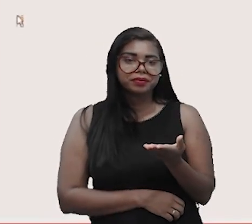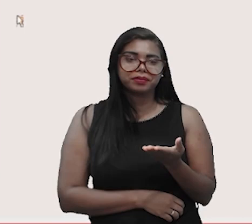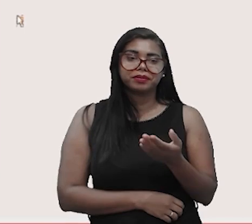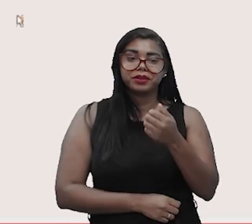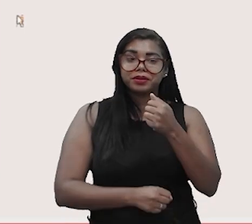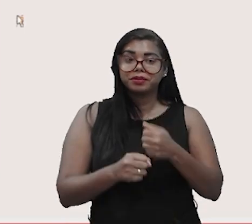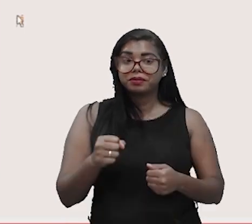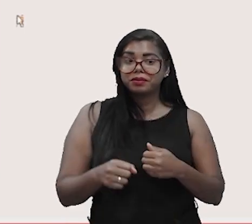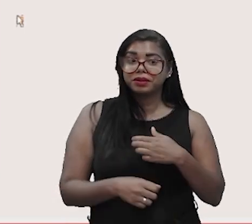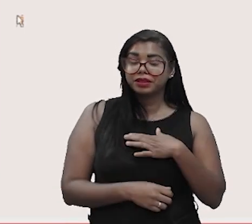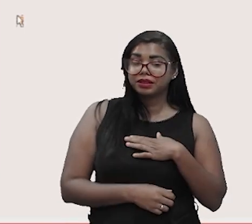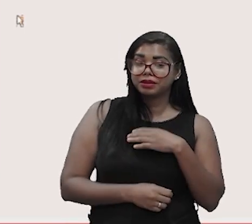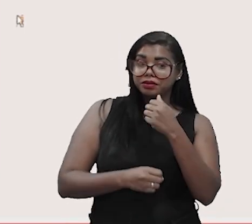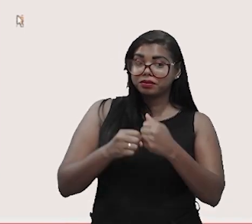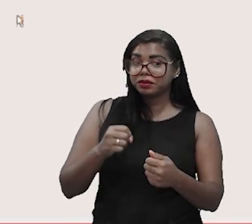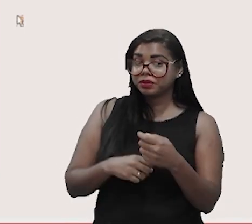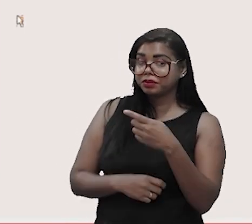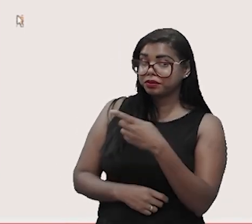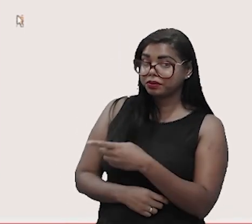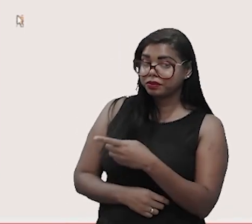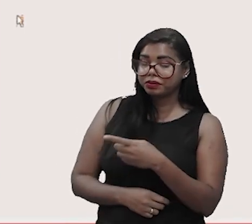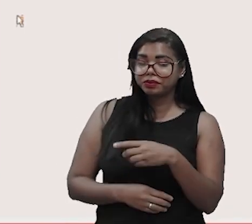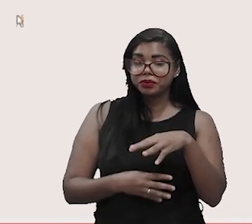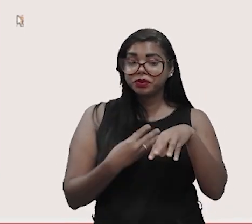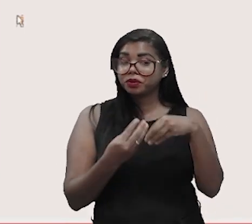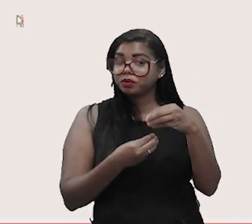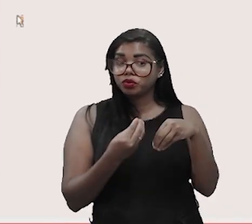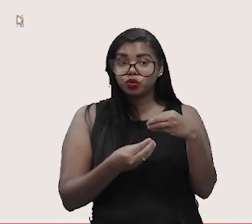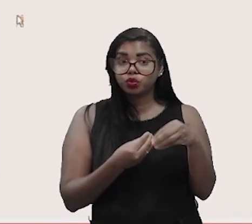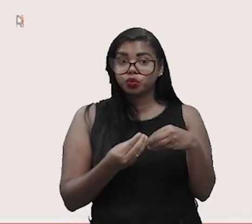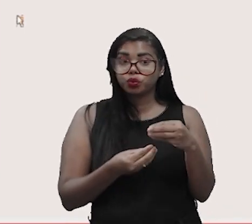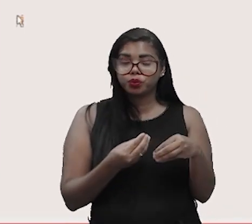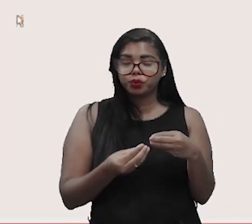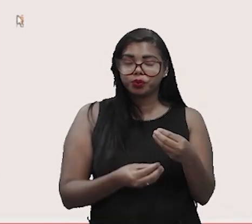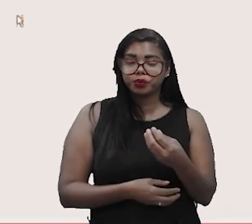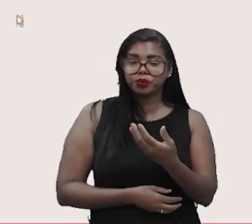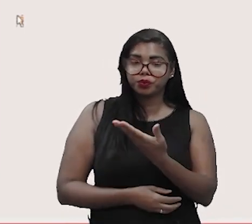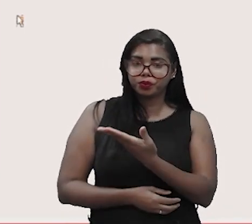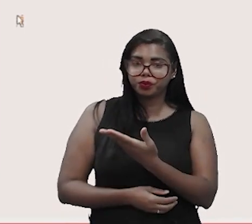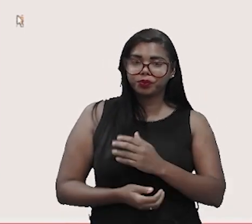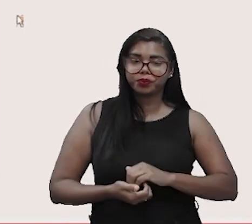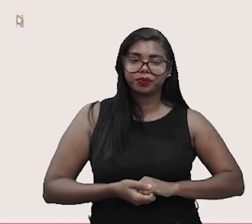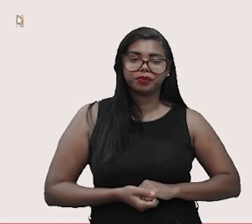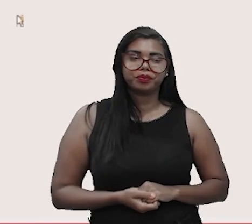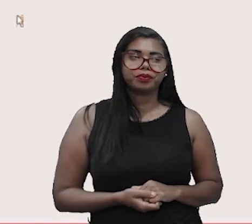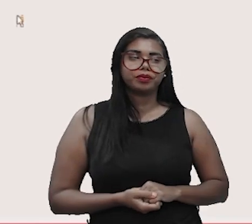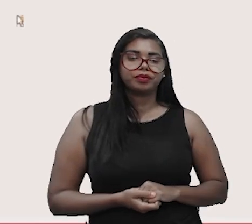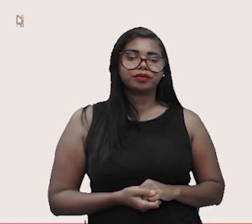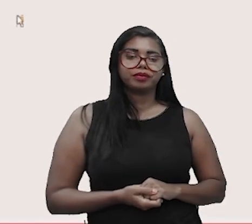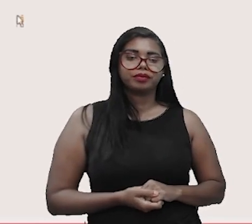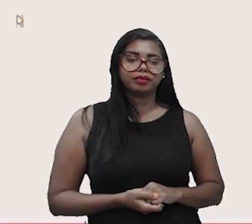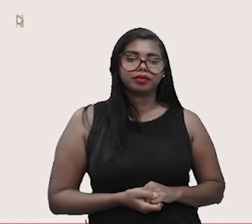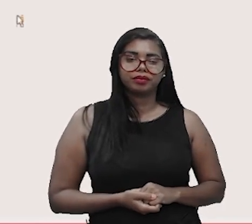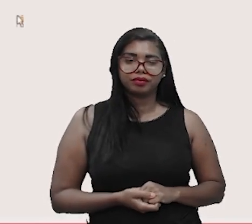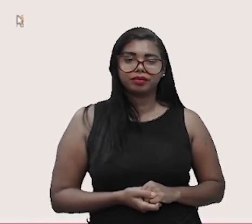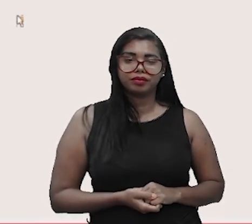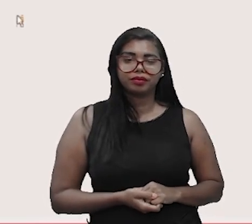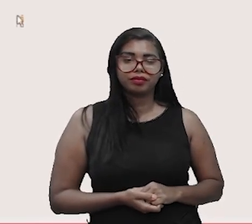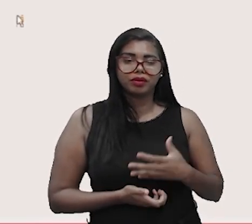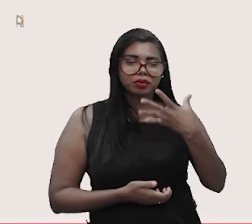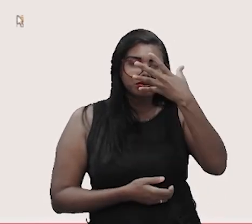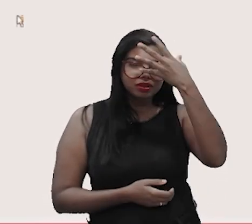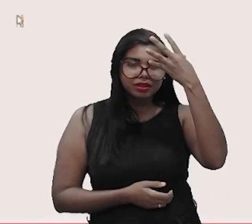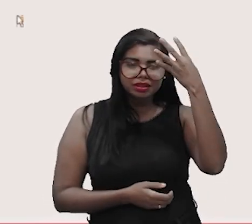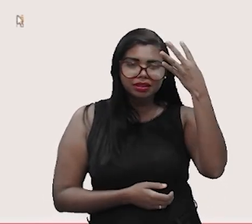matar-lhe ti, ó para aí. Ele misturou a mesóclise aí com a ênclise. Ouviu bem? Pois esqueça-o